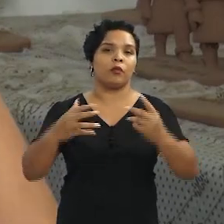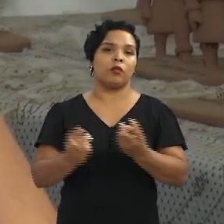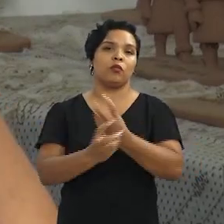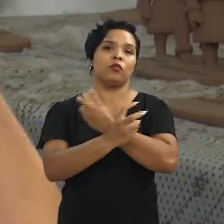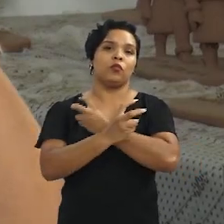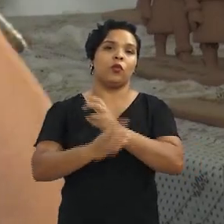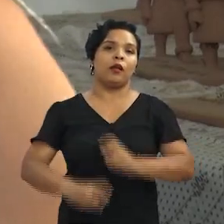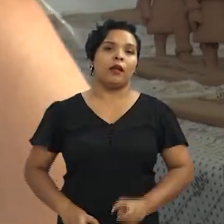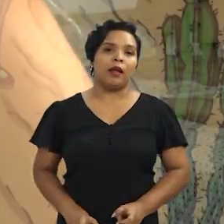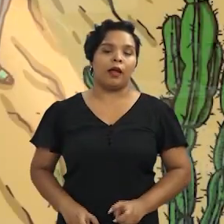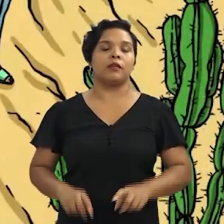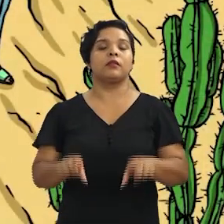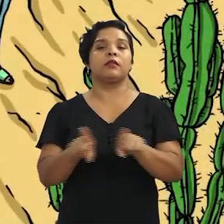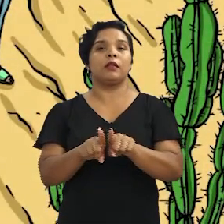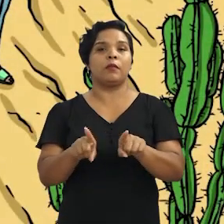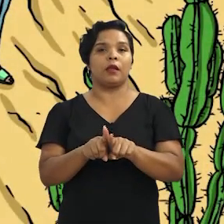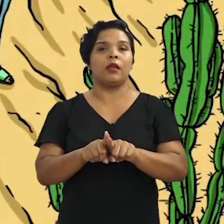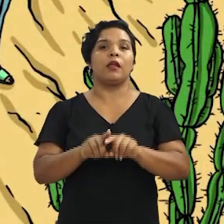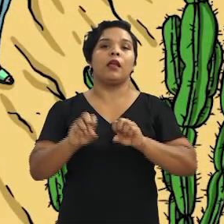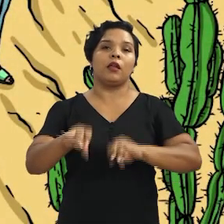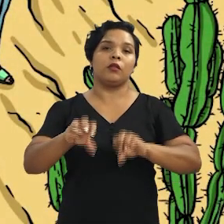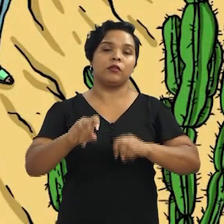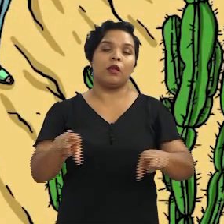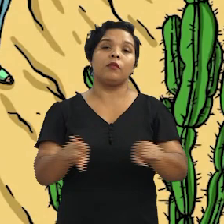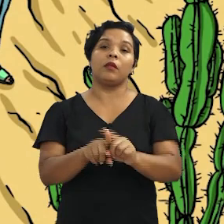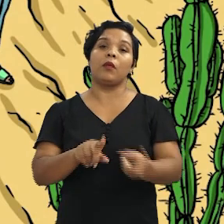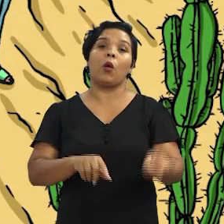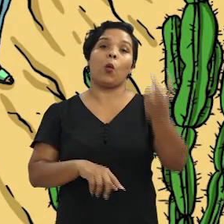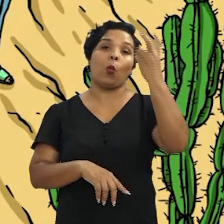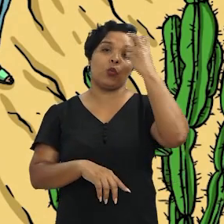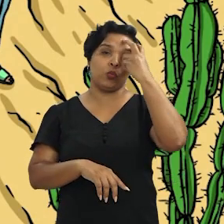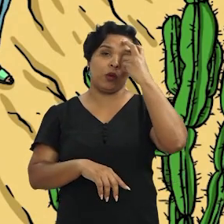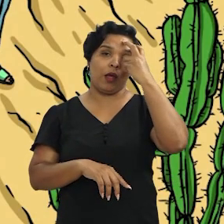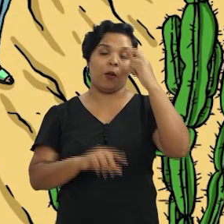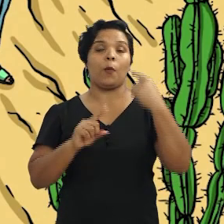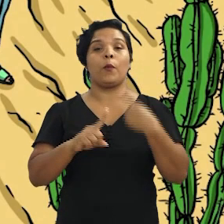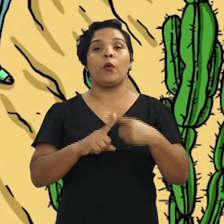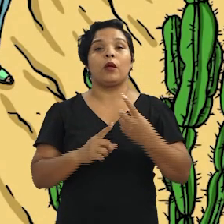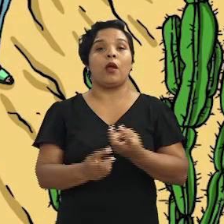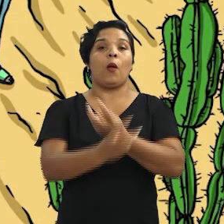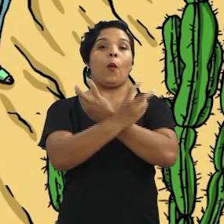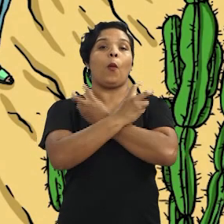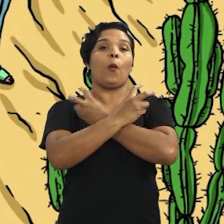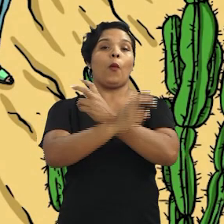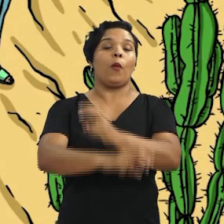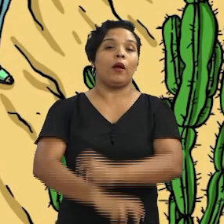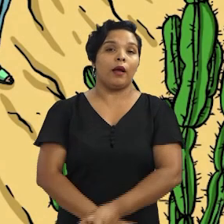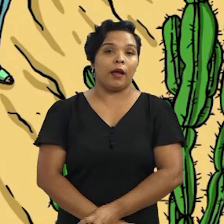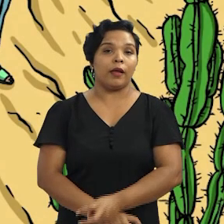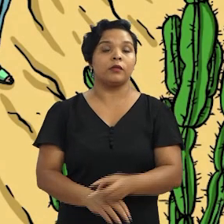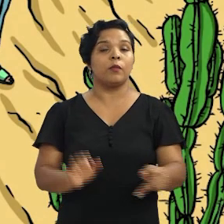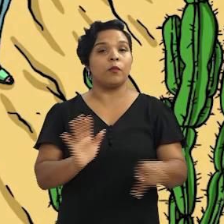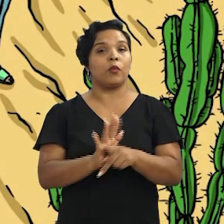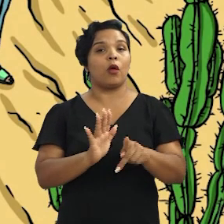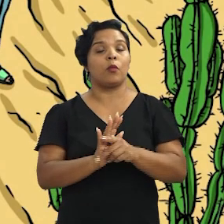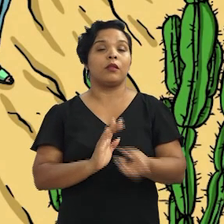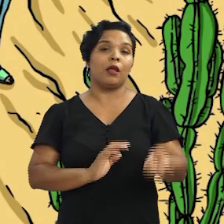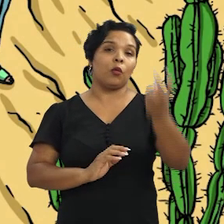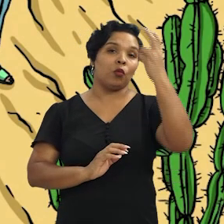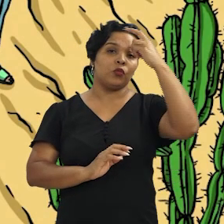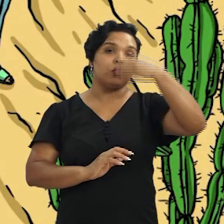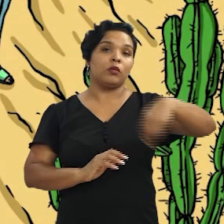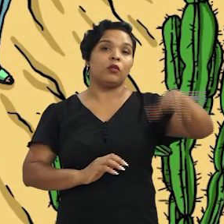esse movimento do cangaço, tanto na perspectiva educacional como na perspectiva cultural, tendo em vista que o cangaço faz parte da